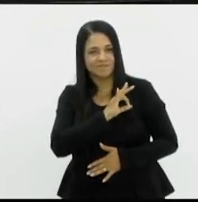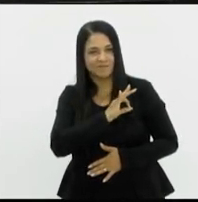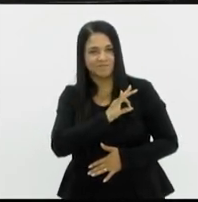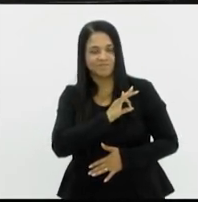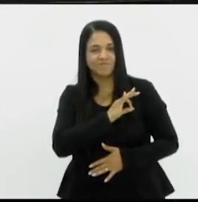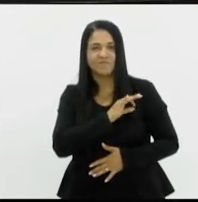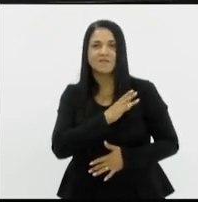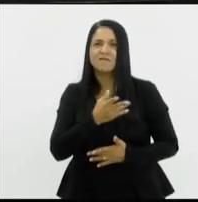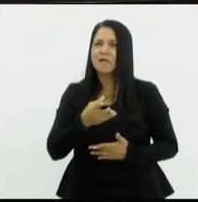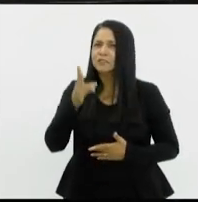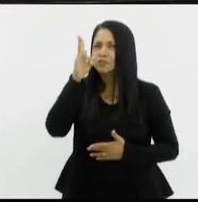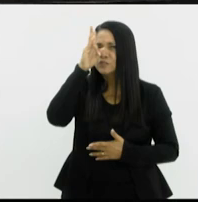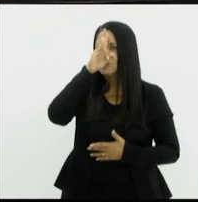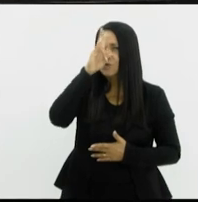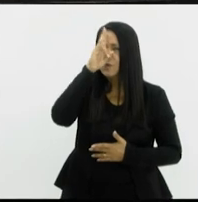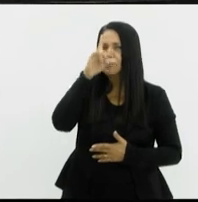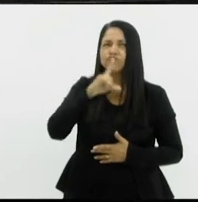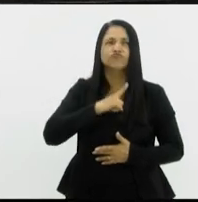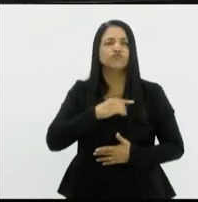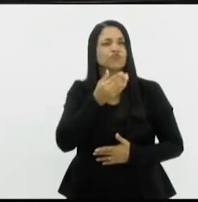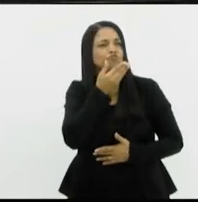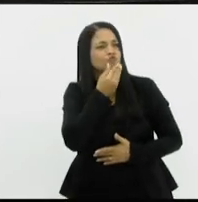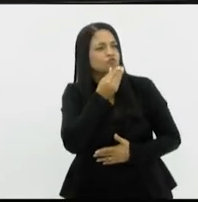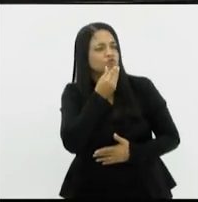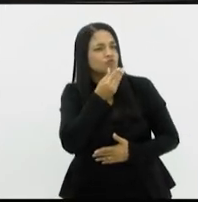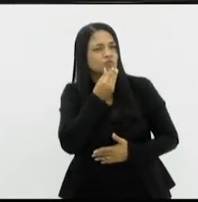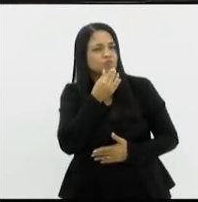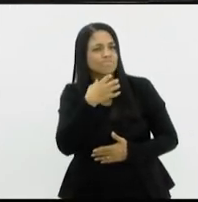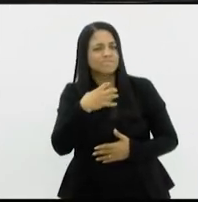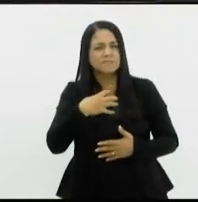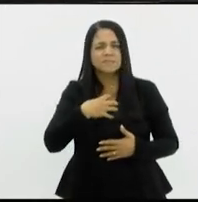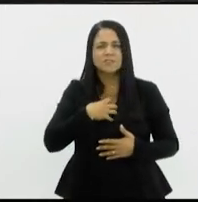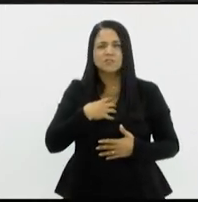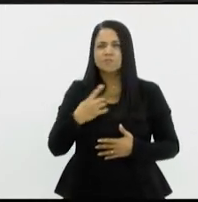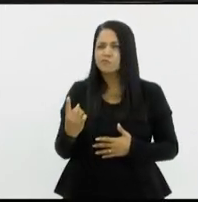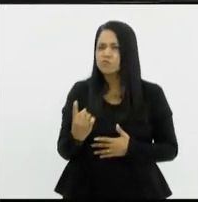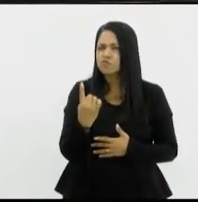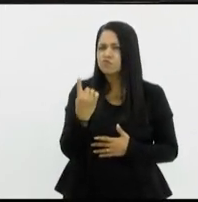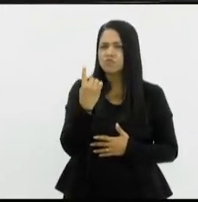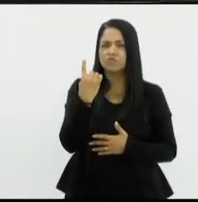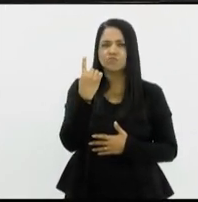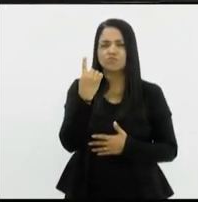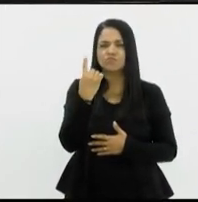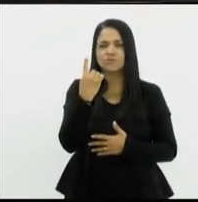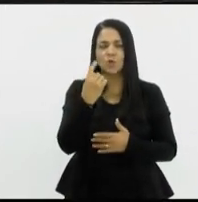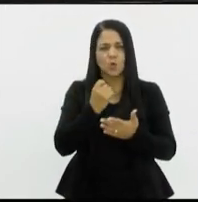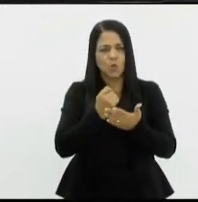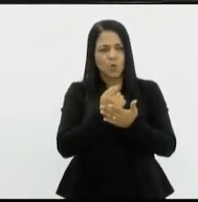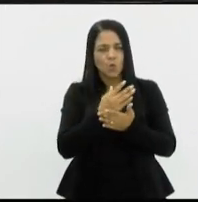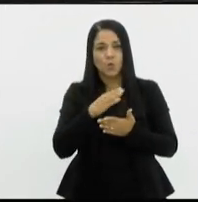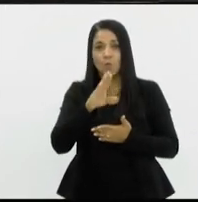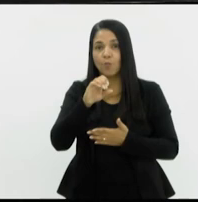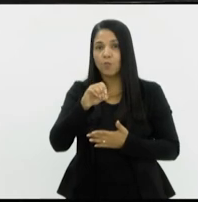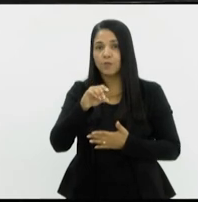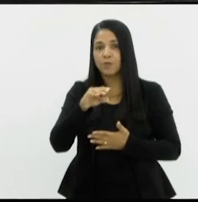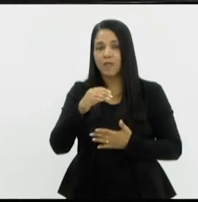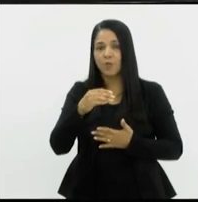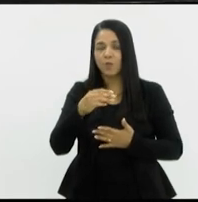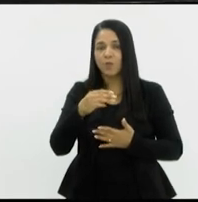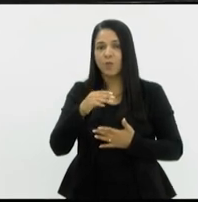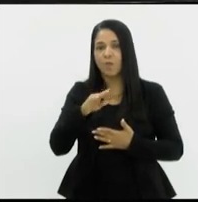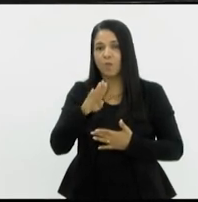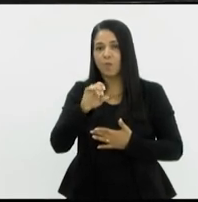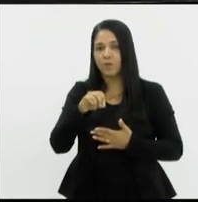a lenda, havia um garoto que se sentia muito solitário. Comprou um boneco, certo dia,